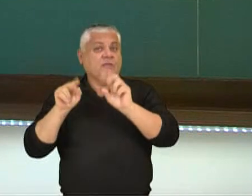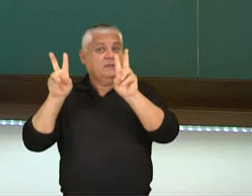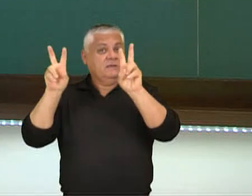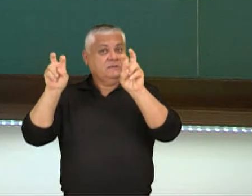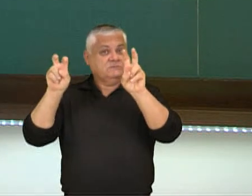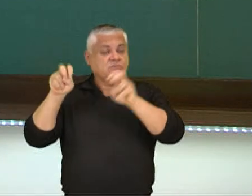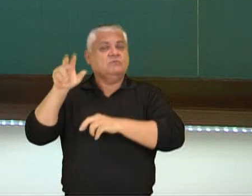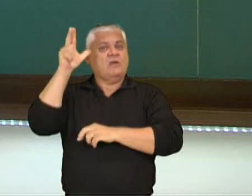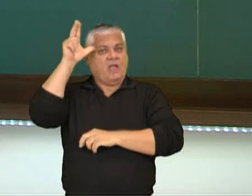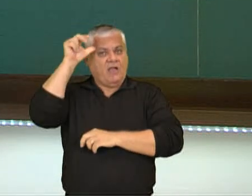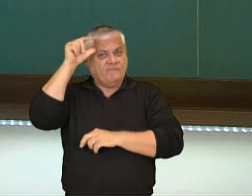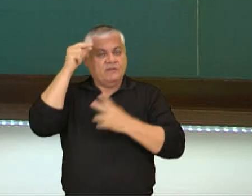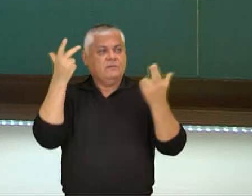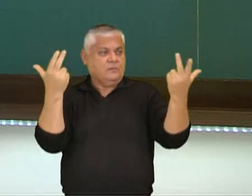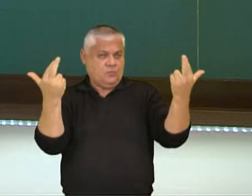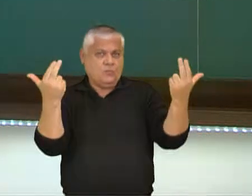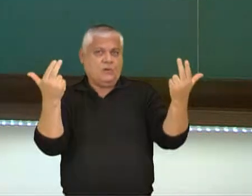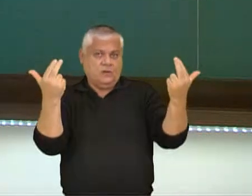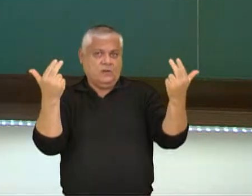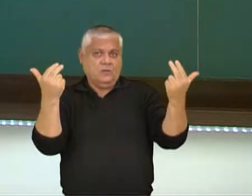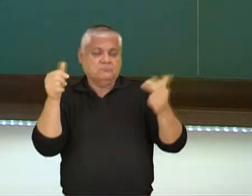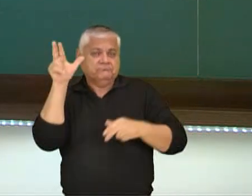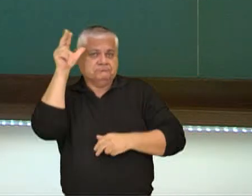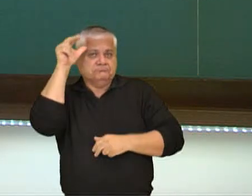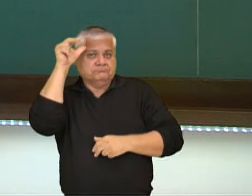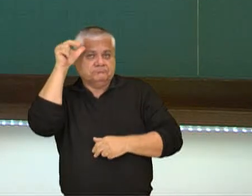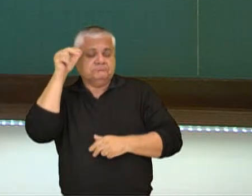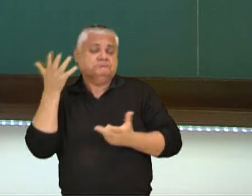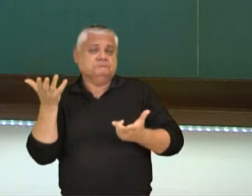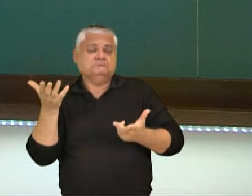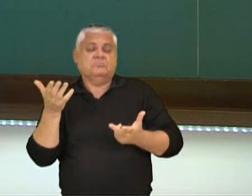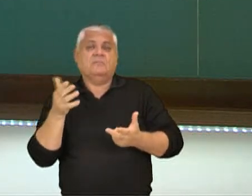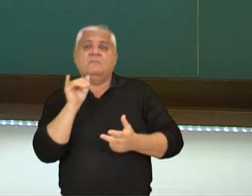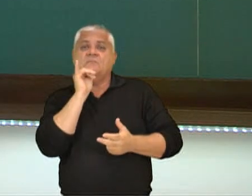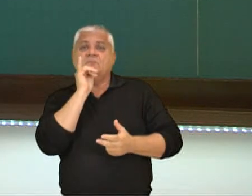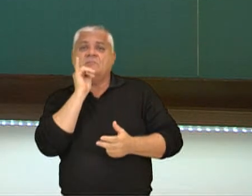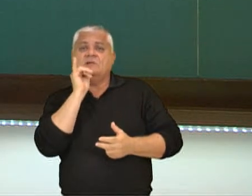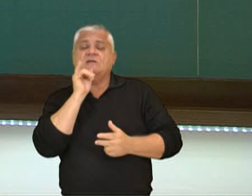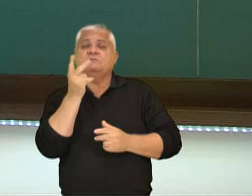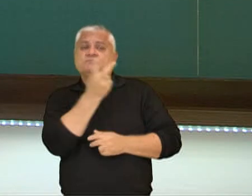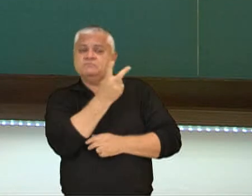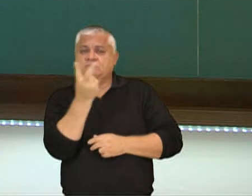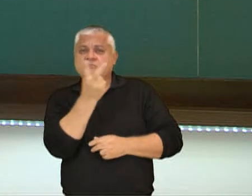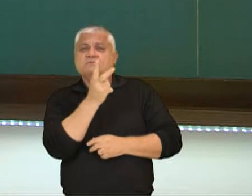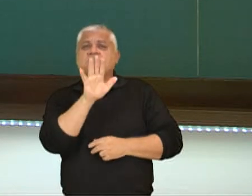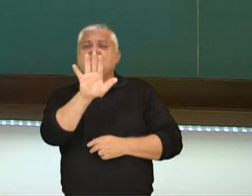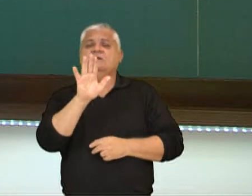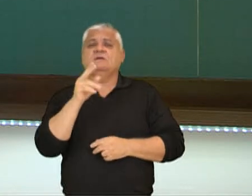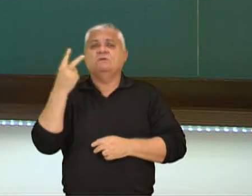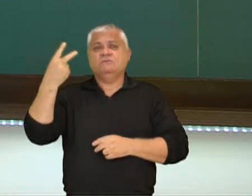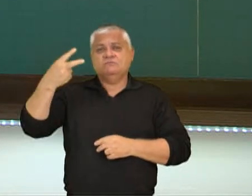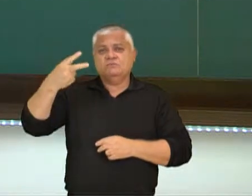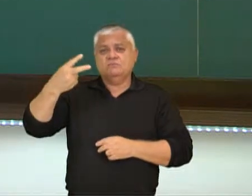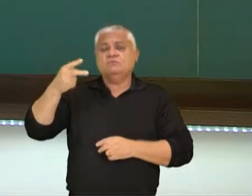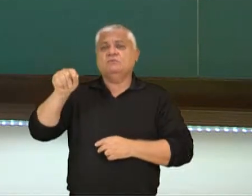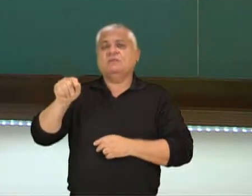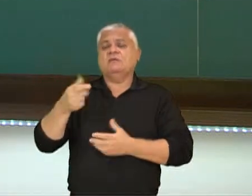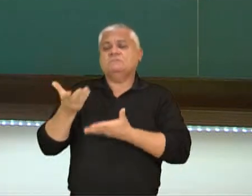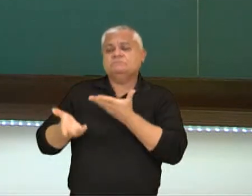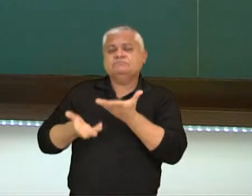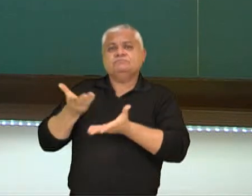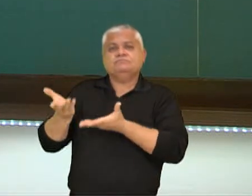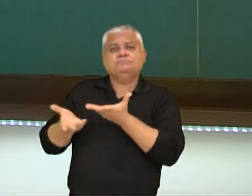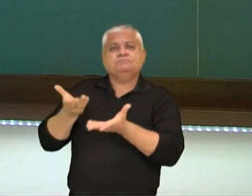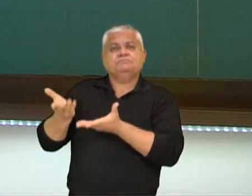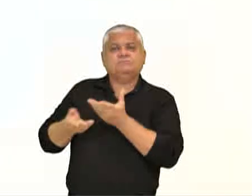assunto é sobre cavalos, os dois animais, né? Mais especificamente o cavalo nos dois textos. No segundo, este animal ele é usado